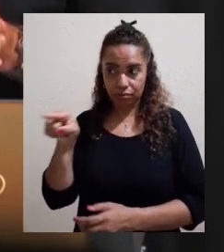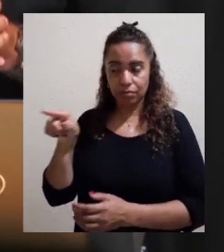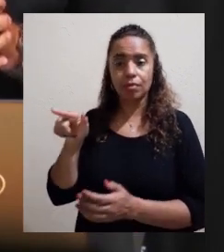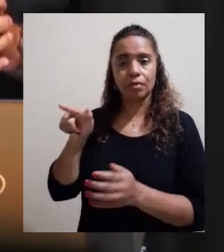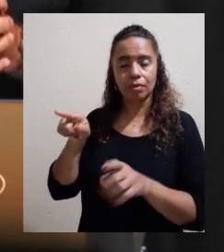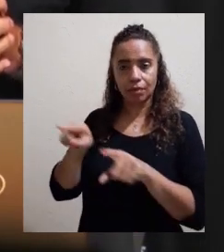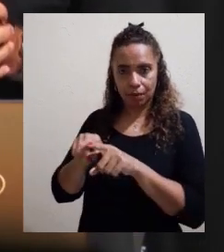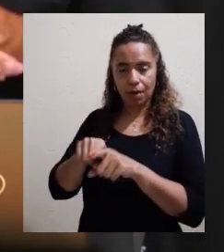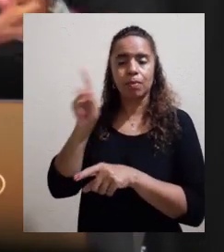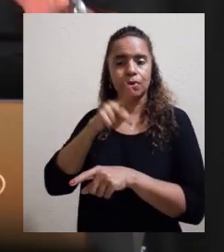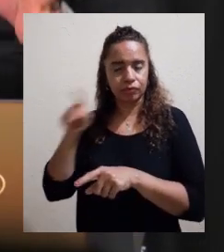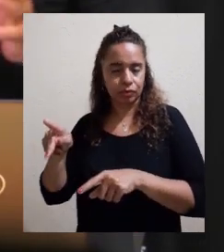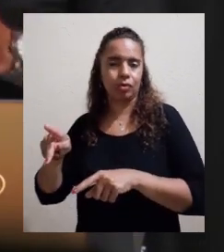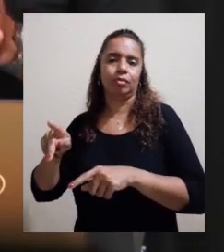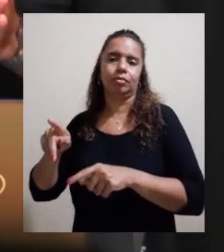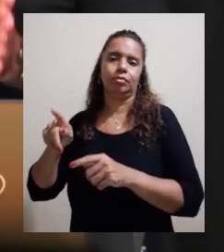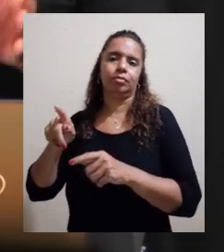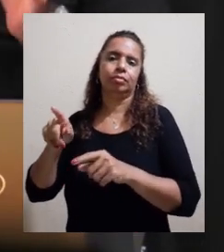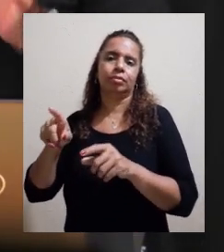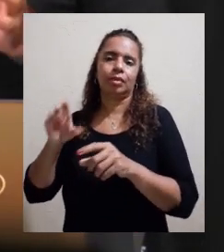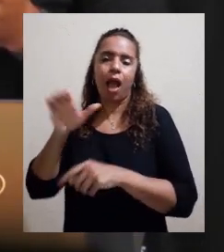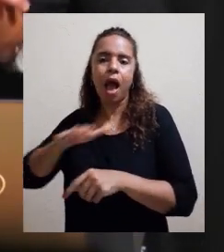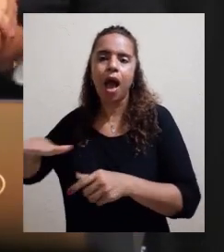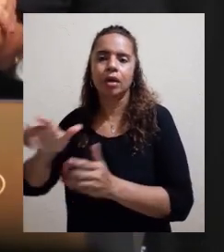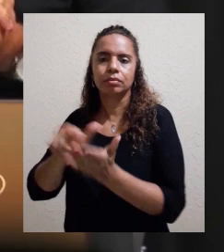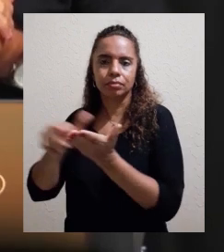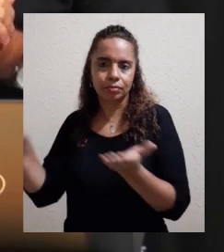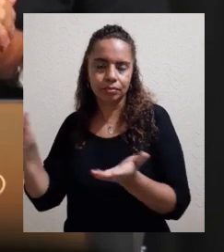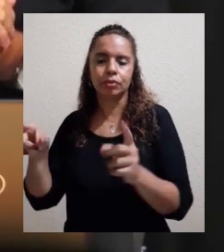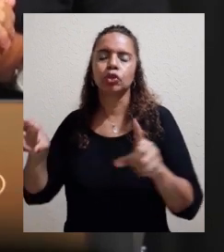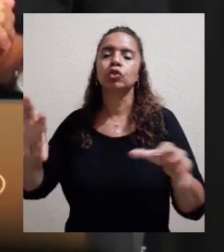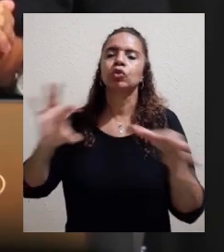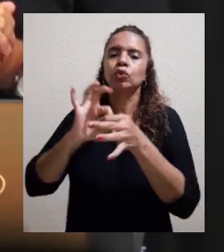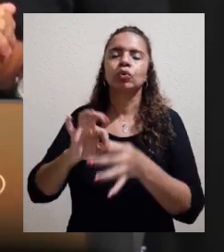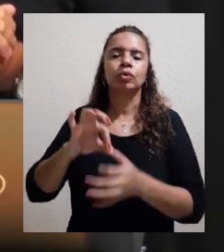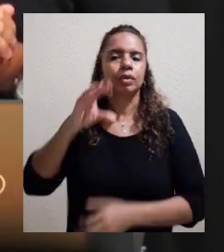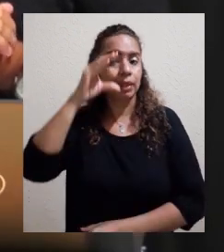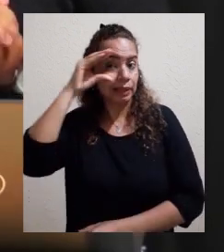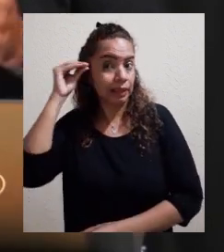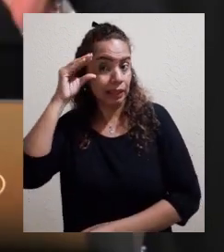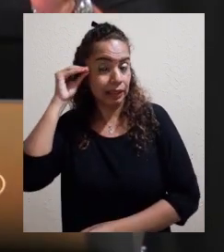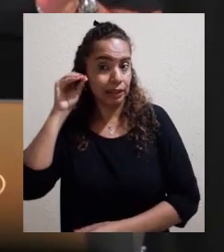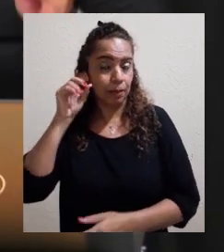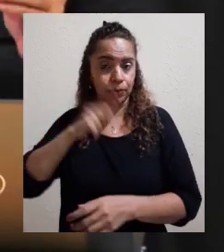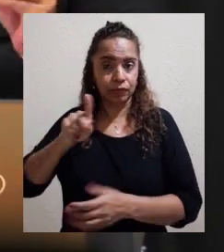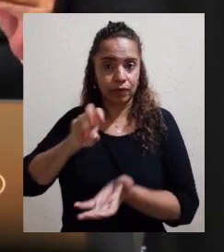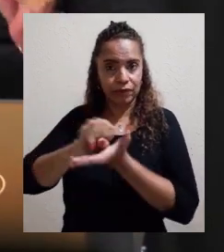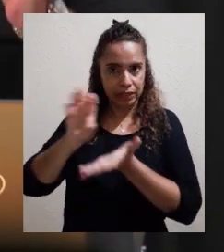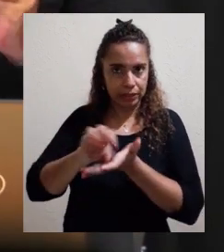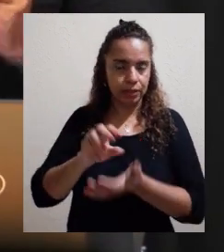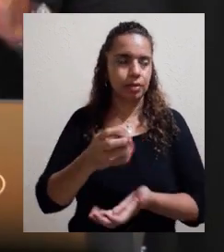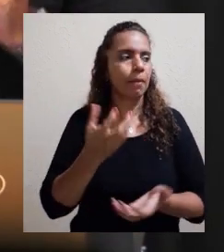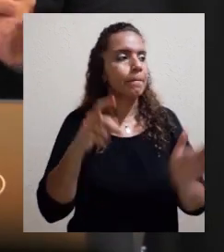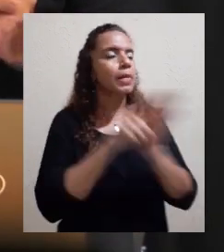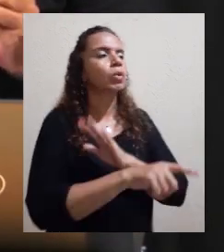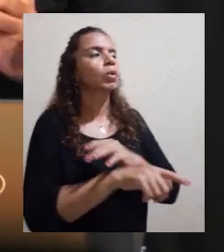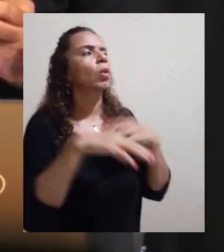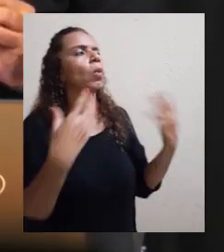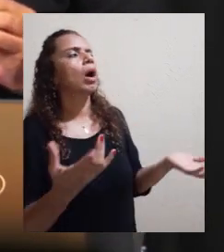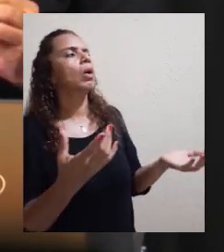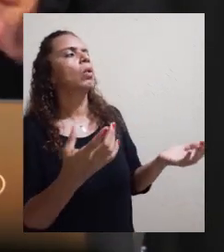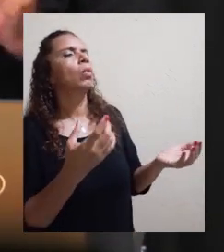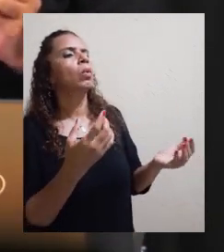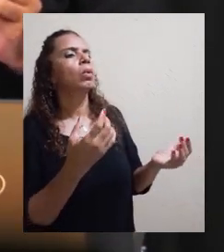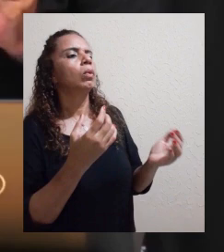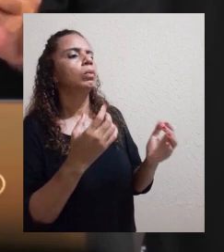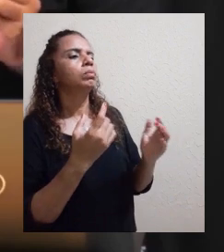jornalista, junto com a pergunta da professora Tânia Batista, que é professora da FACED. O que significa isolamento? Meus pais têm mais de 60